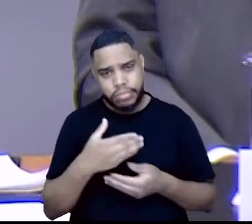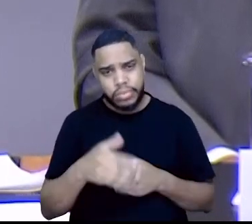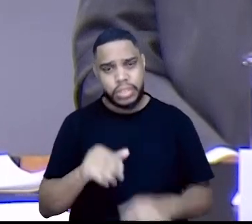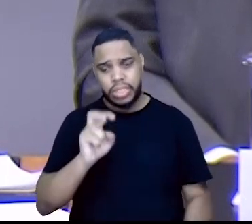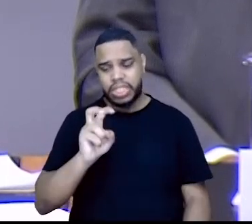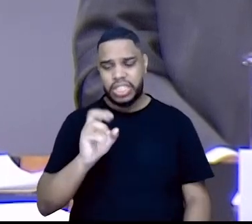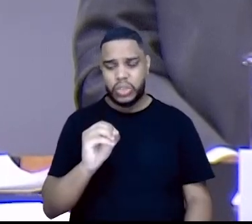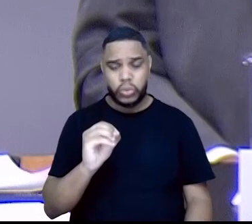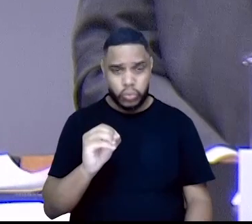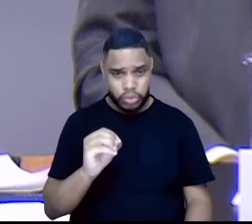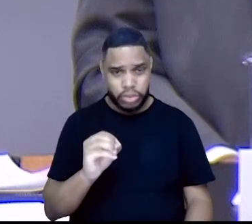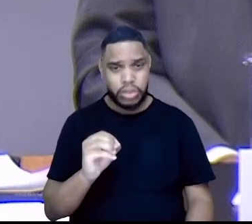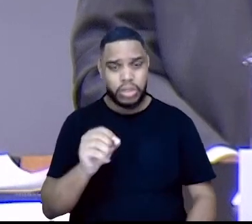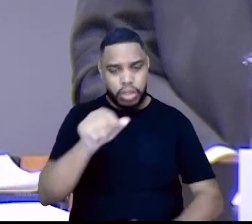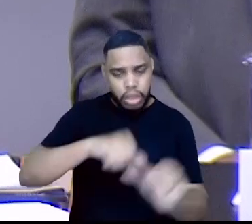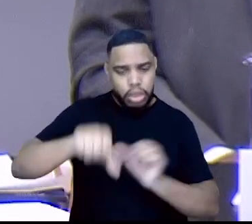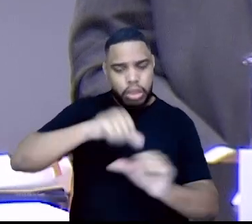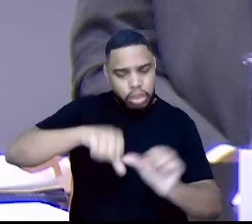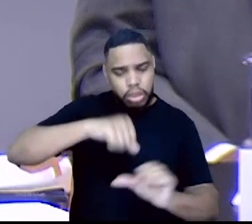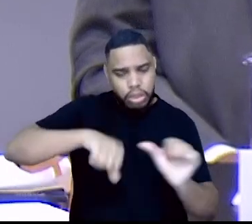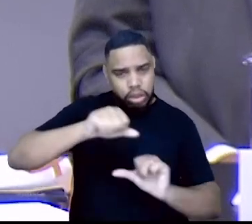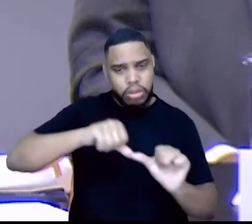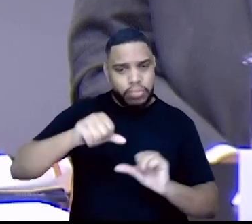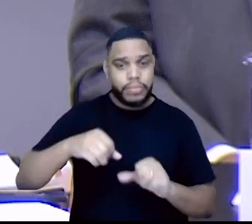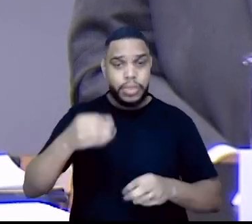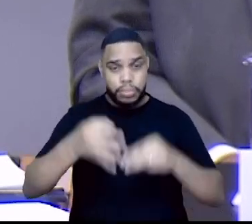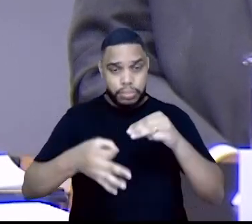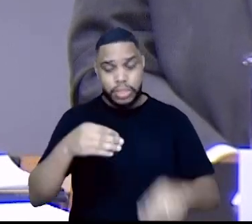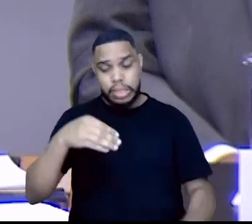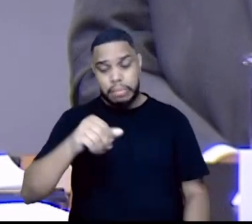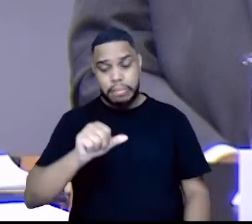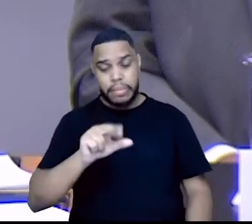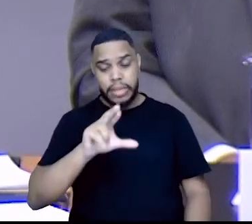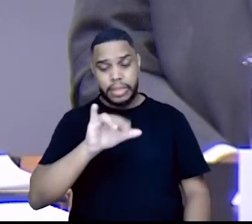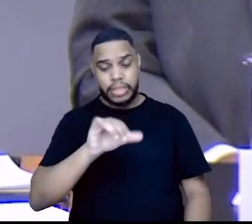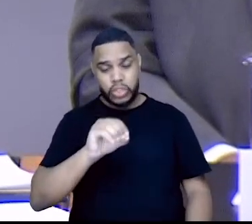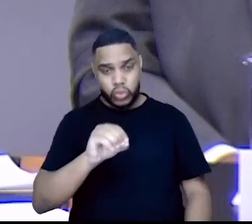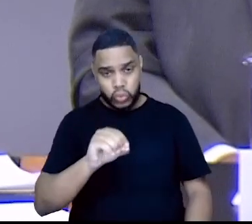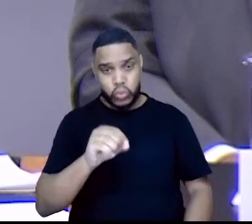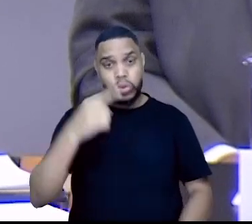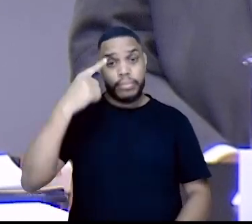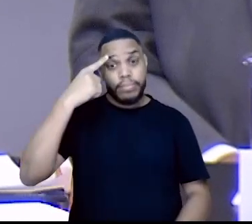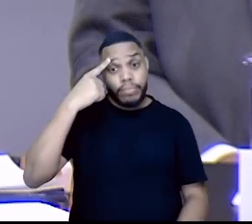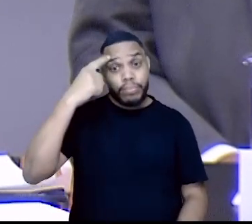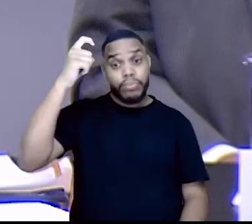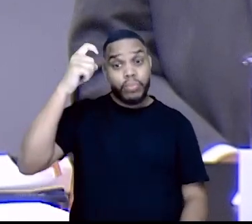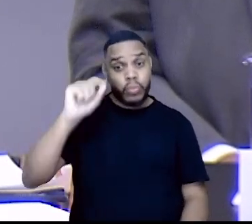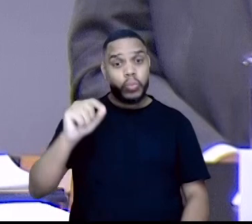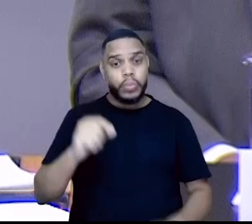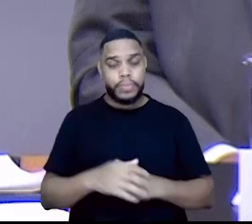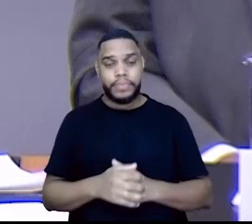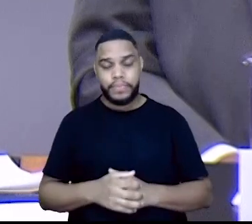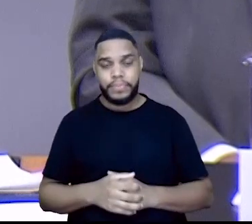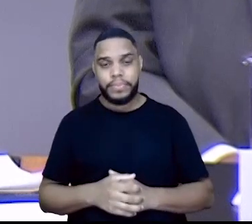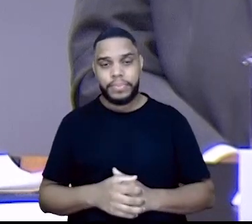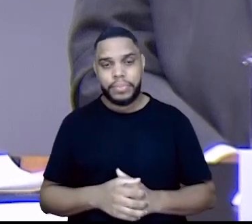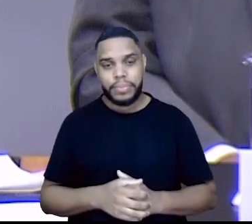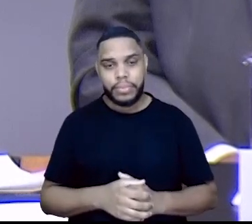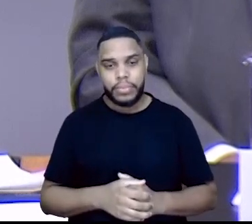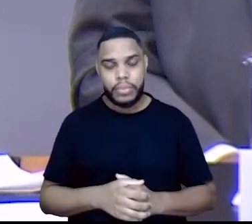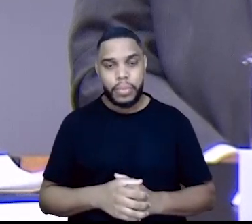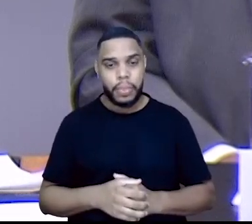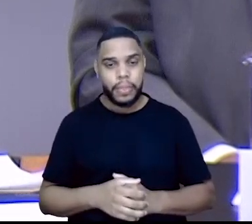50 alterações. E aí o ministro Márcio Tomás Bastos, na ocasião, teve a feliz ideia de